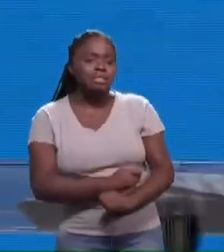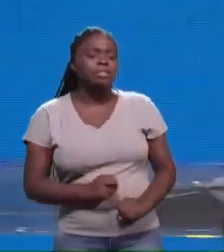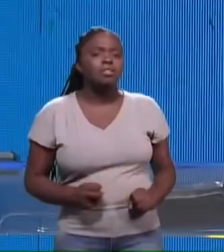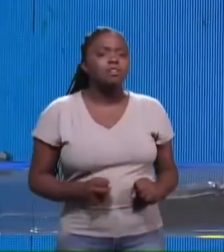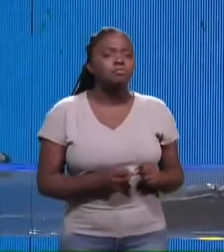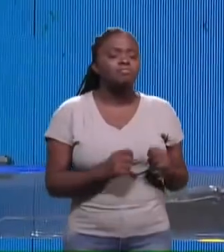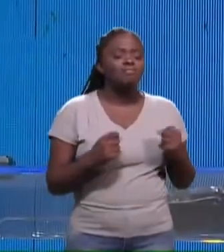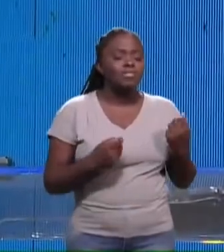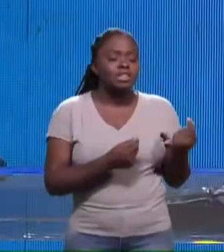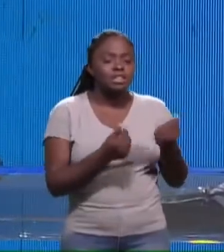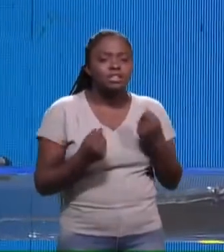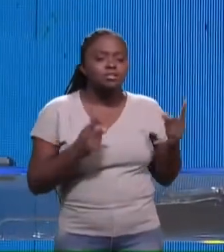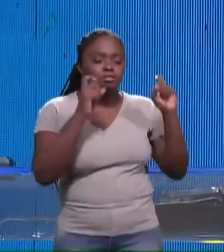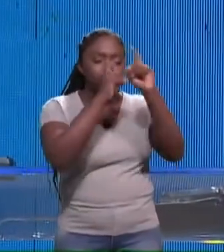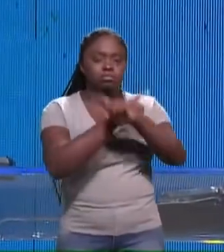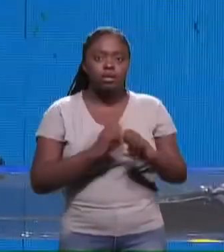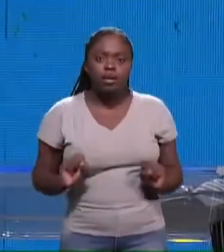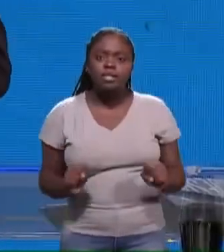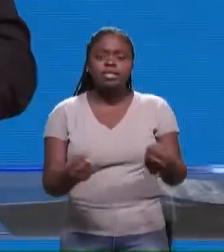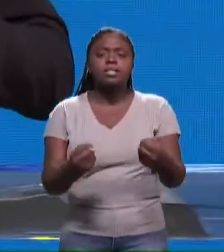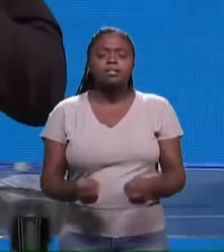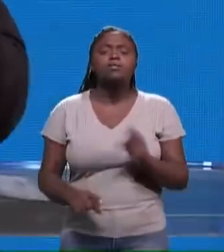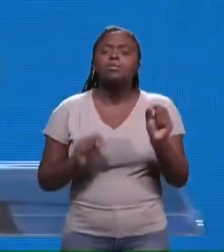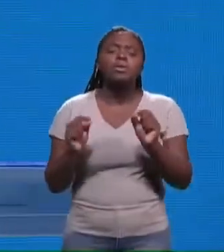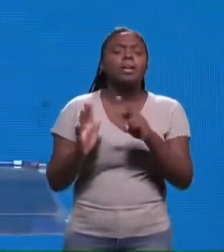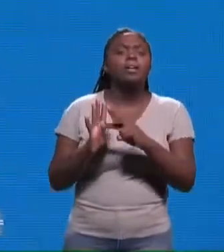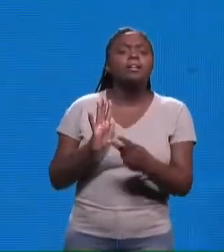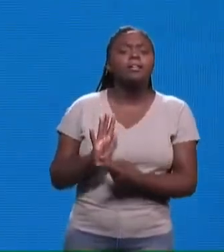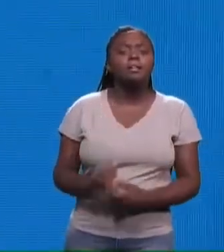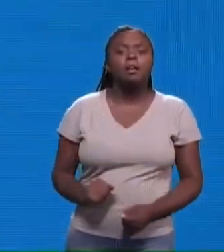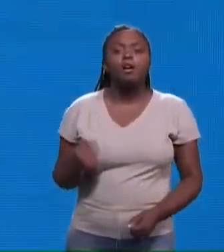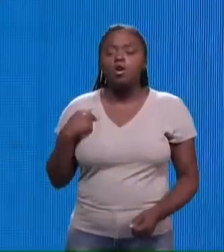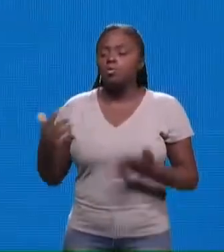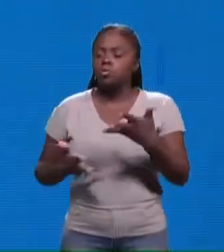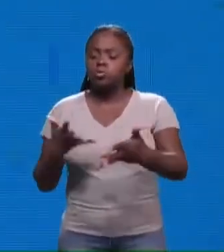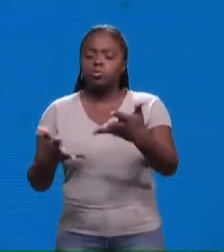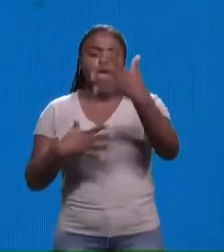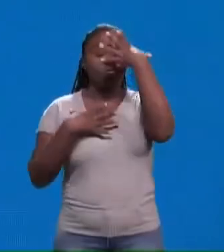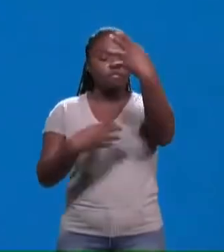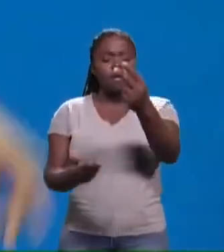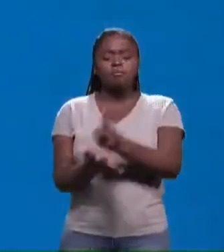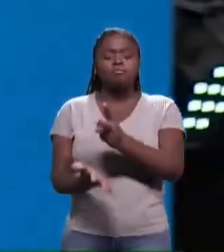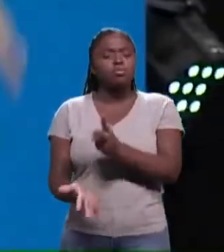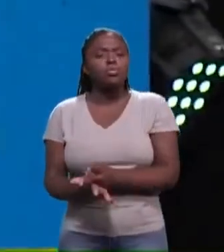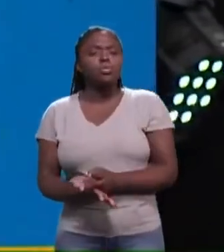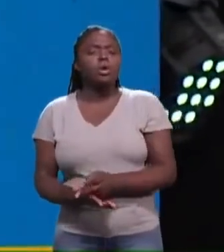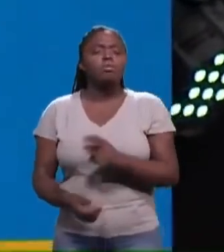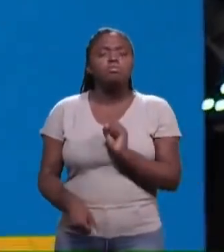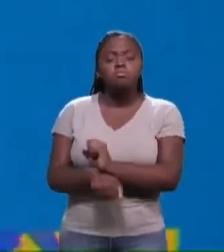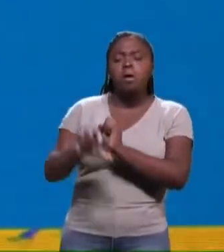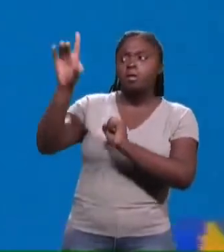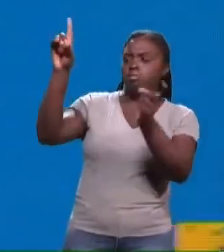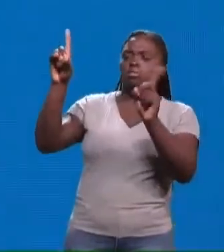financeira, resista. O que é resistir? Não mudo meu discurso, não mudo minha fé, não paro com meu Deus por